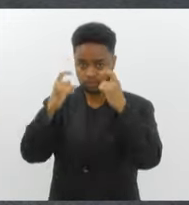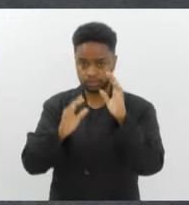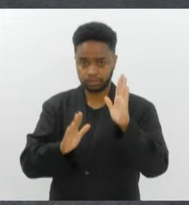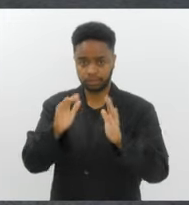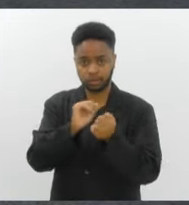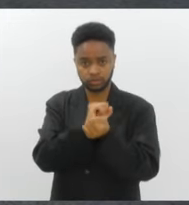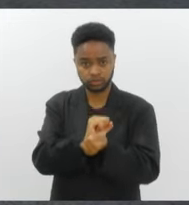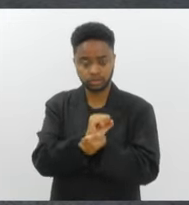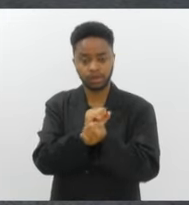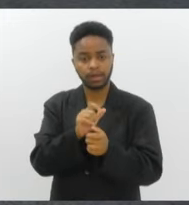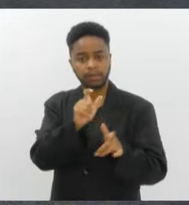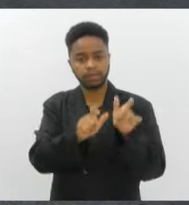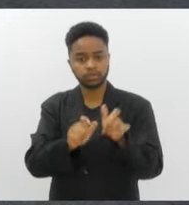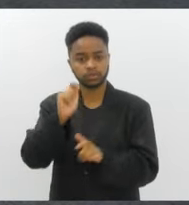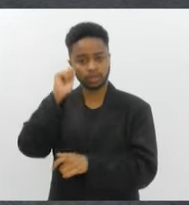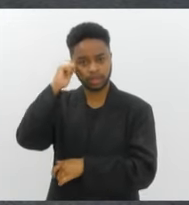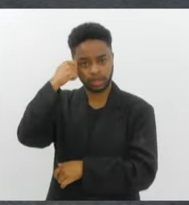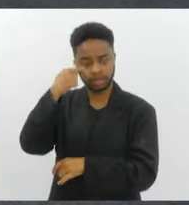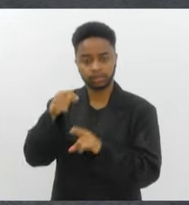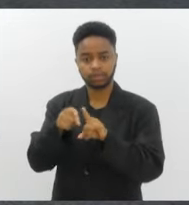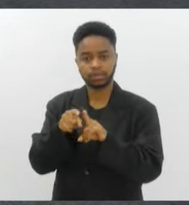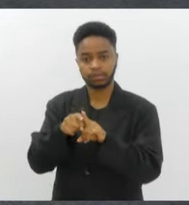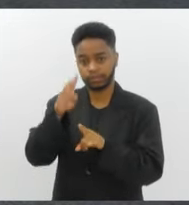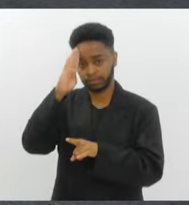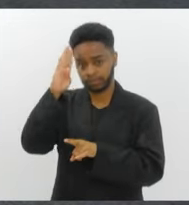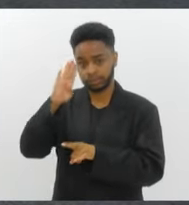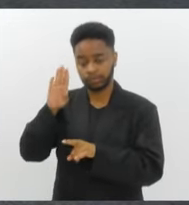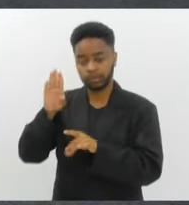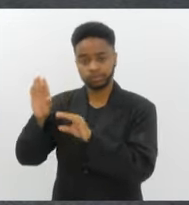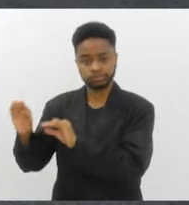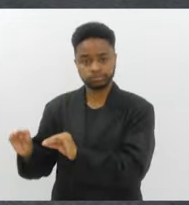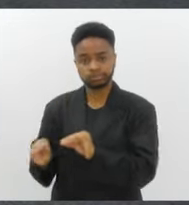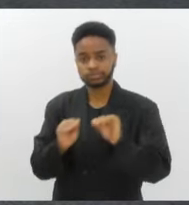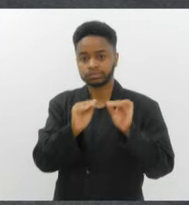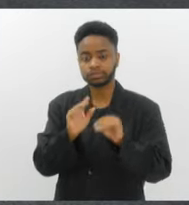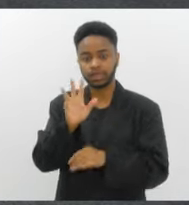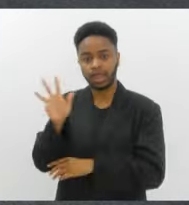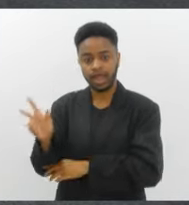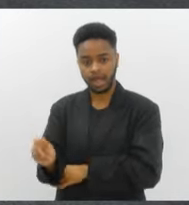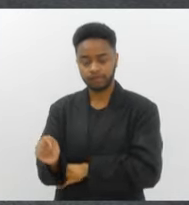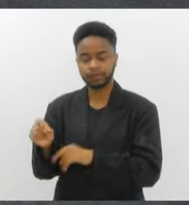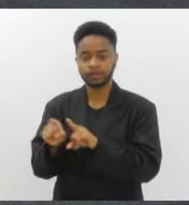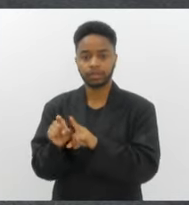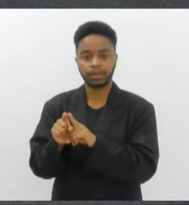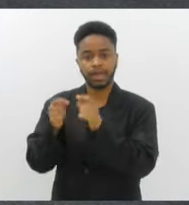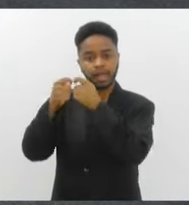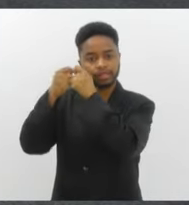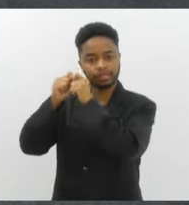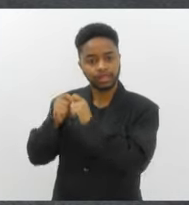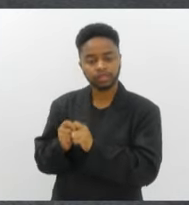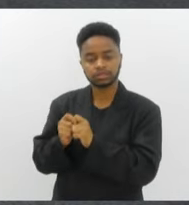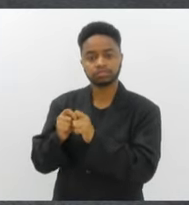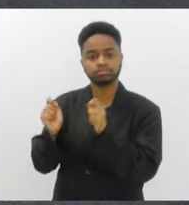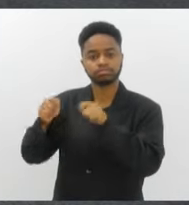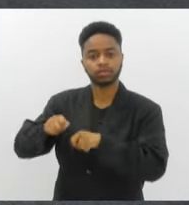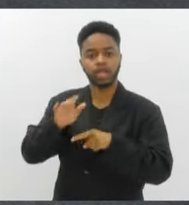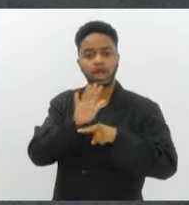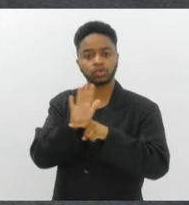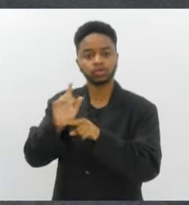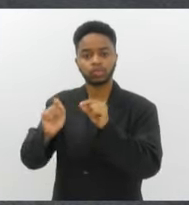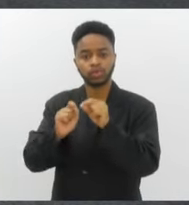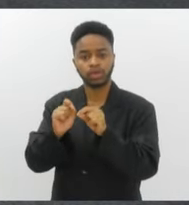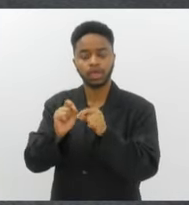escravização das pessoas negras, em especial vindas de África, as tranças, inclusive, serviam para